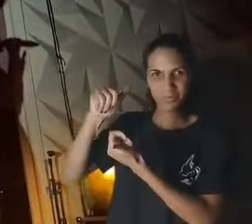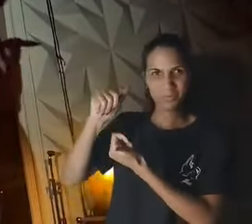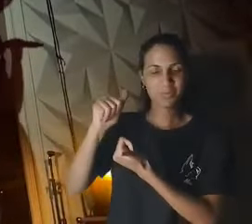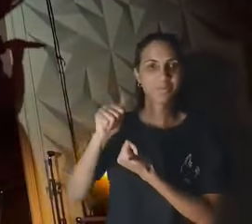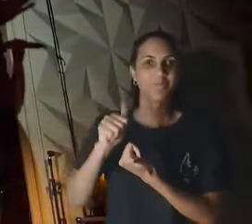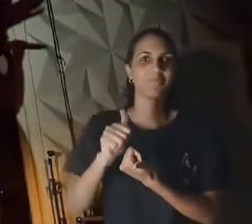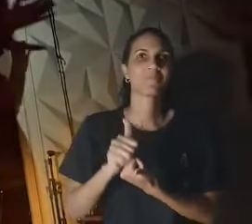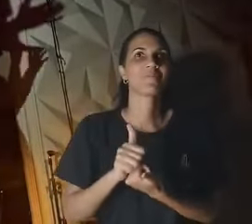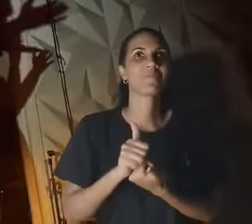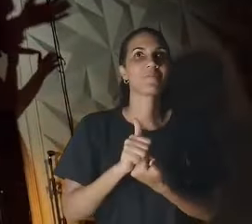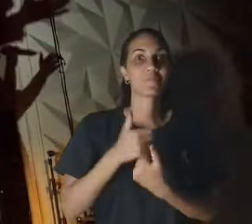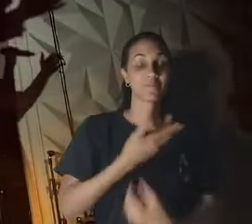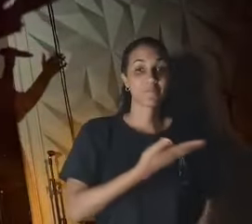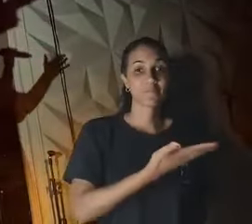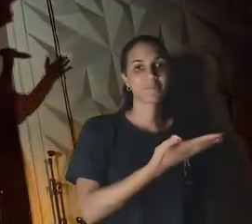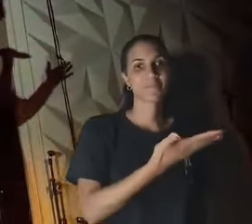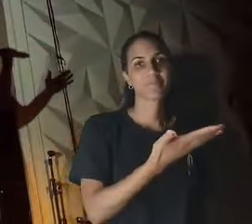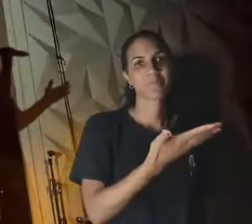Sobre